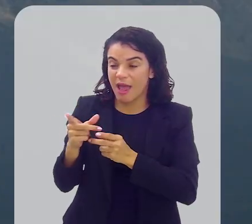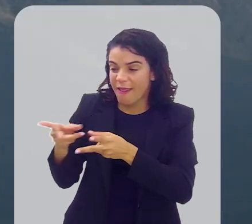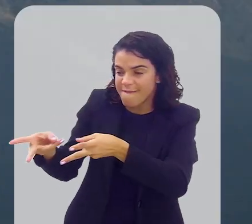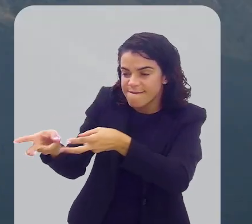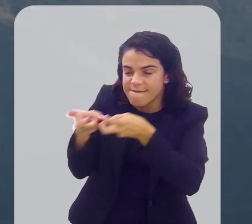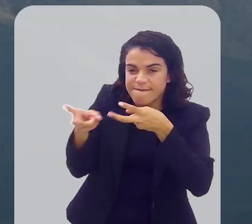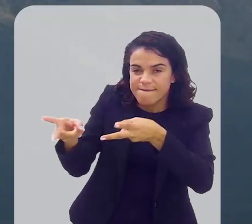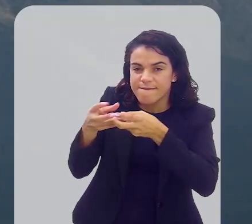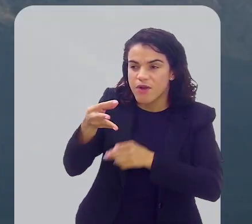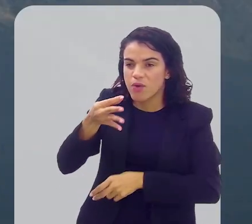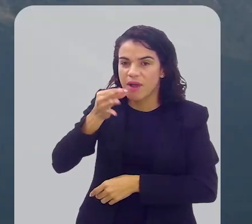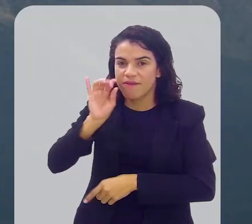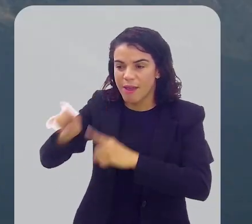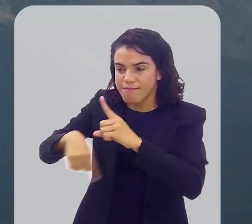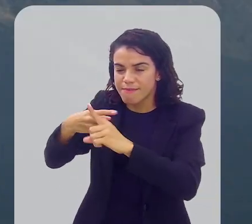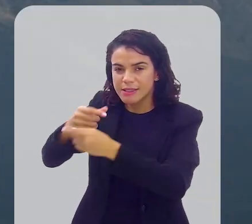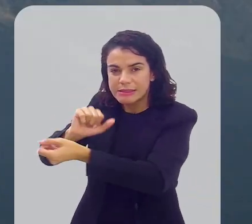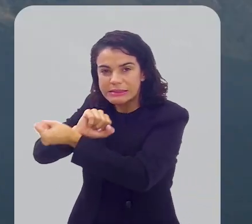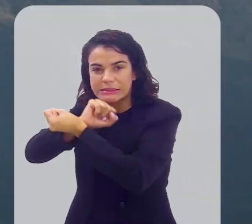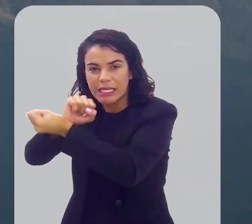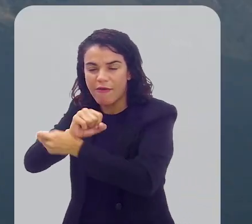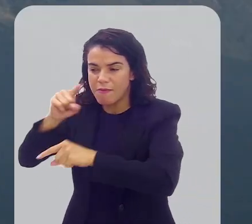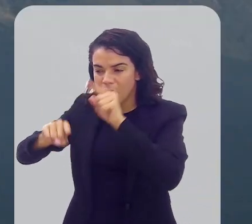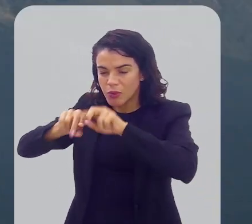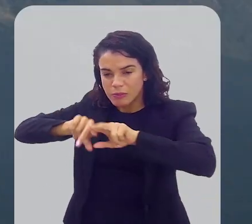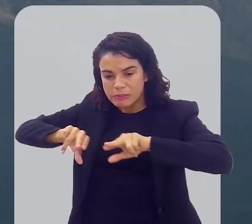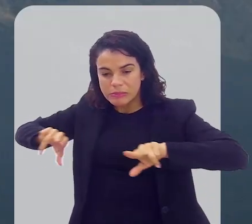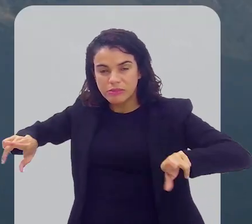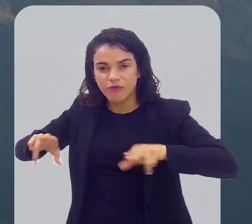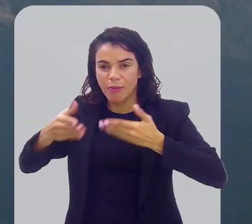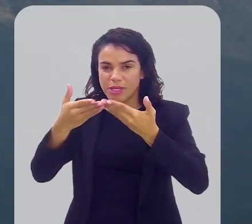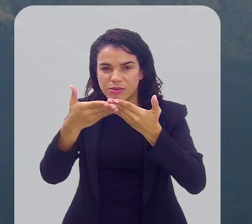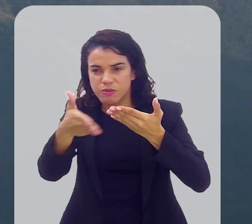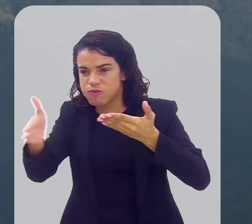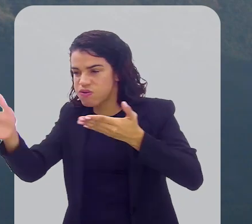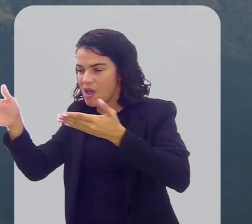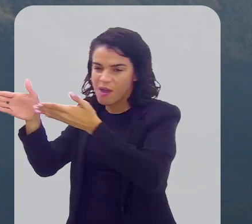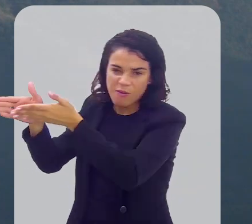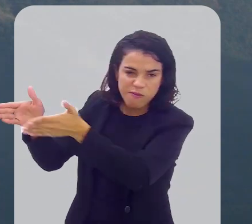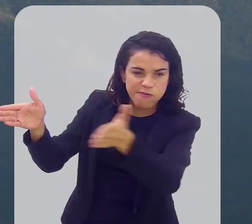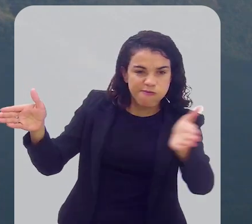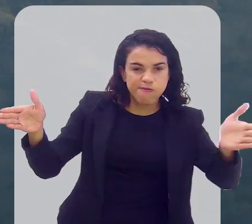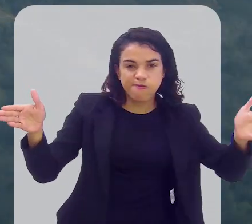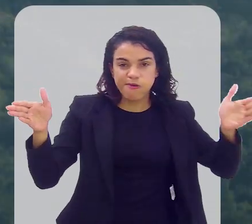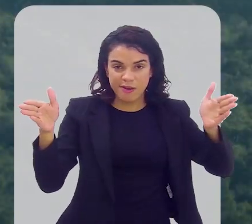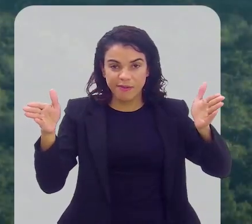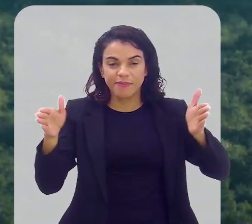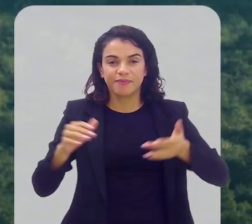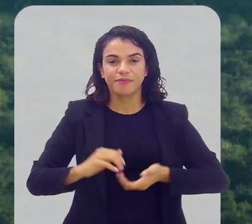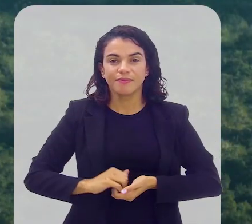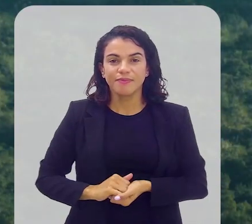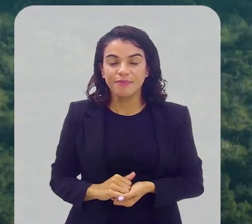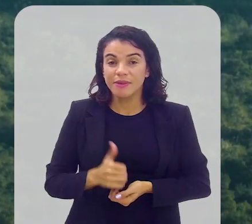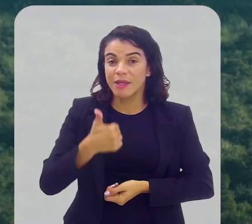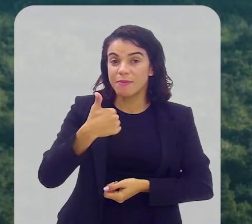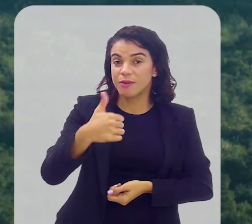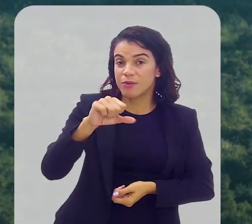Para escoar a produção cafeeira, escravos e trazer outros produtos, foi preciso abrir caminhos.